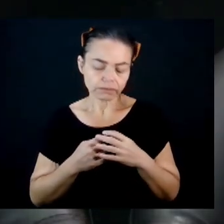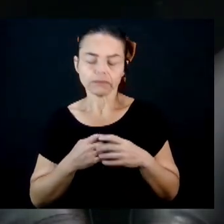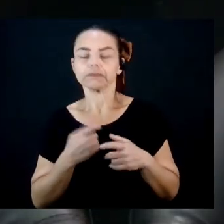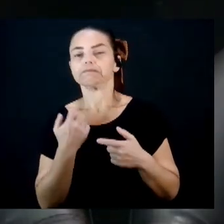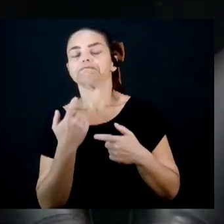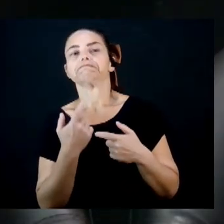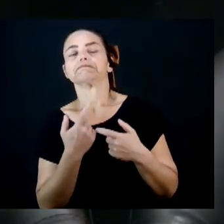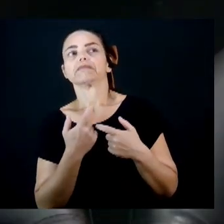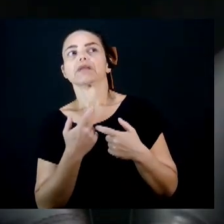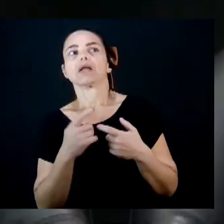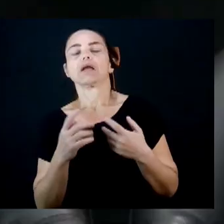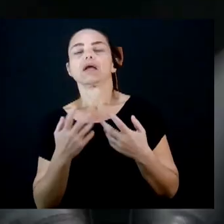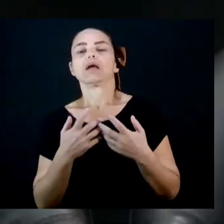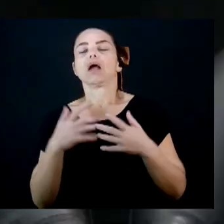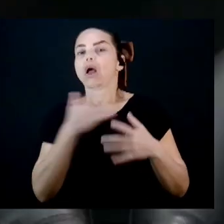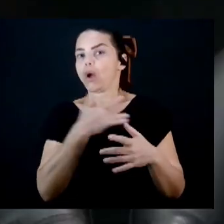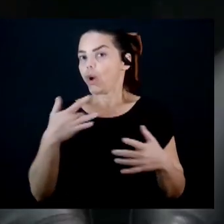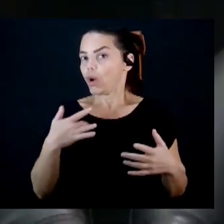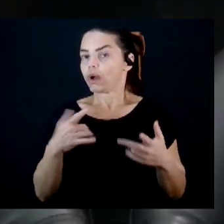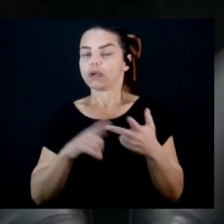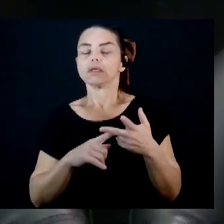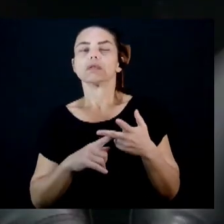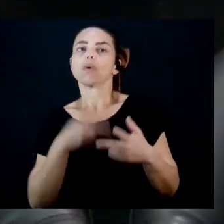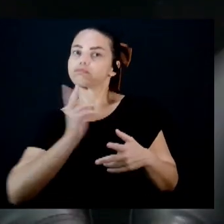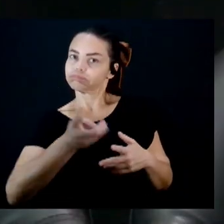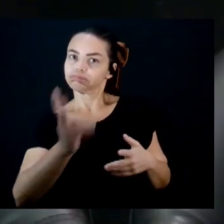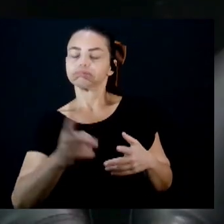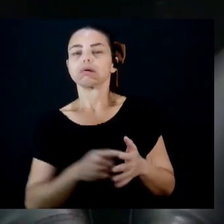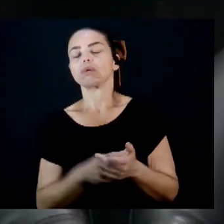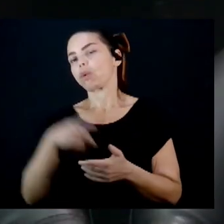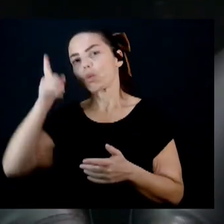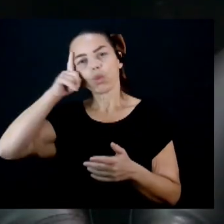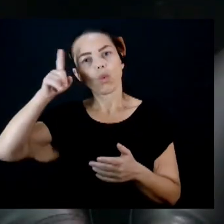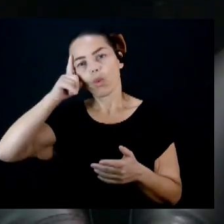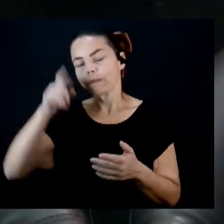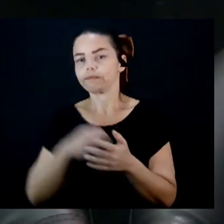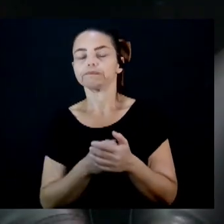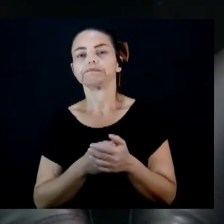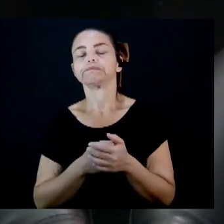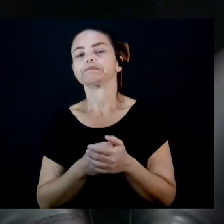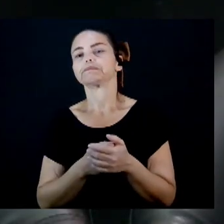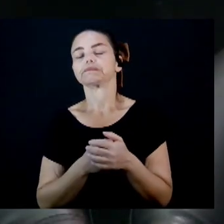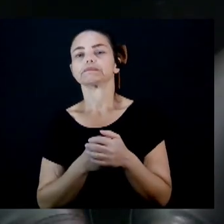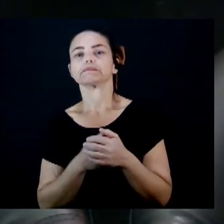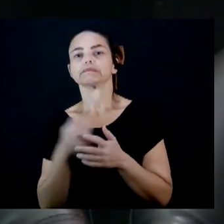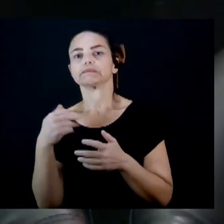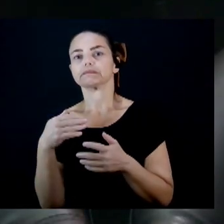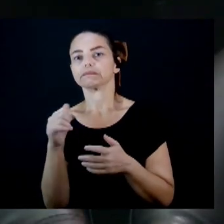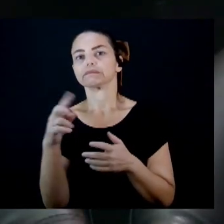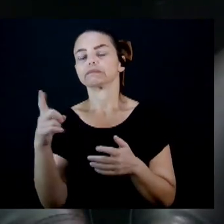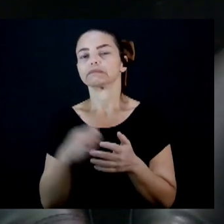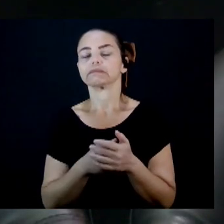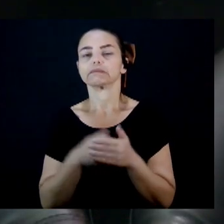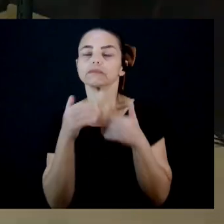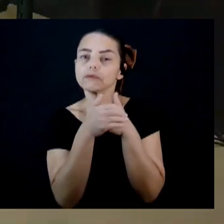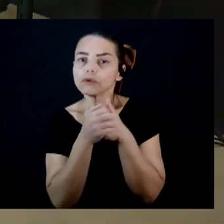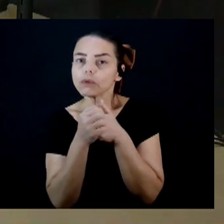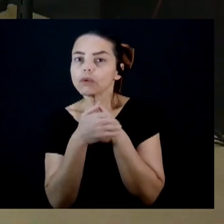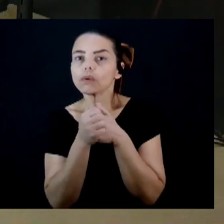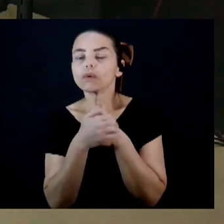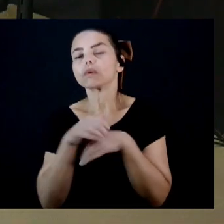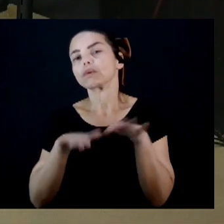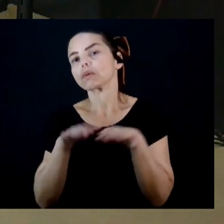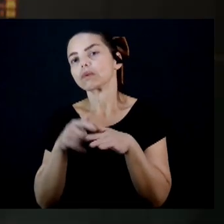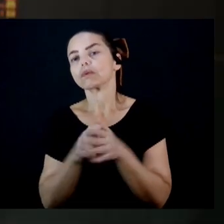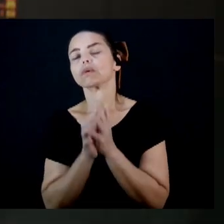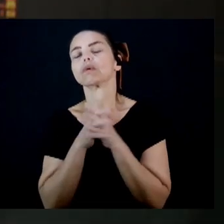seja saudável e seja mantido diariamente. Agora, Amanda, você mencionou que o afeto muitas vezes está ali entre